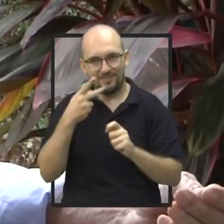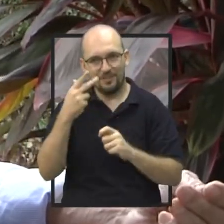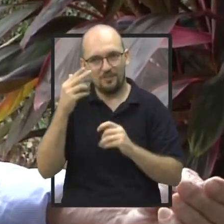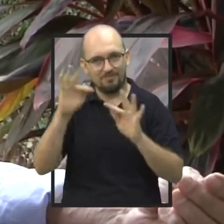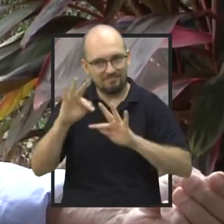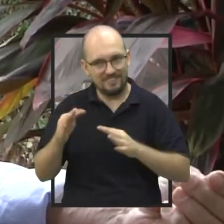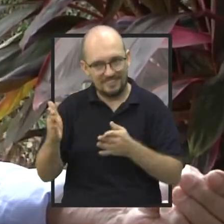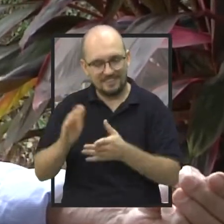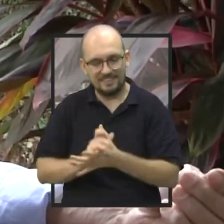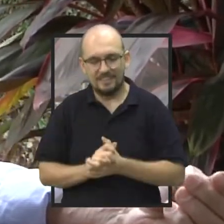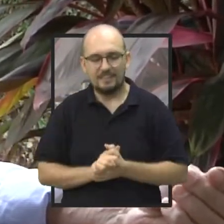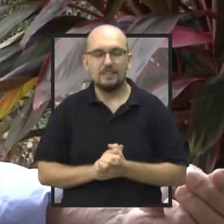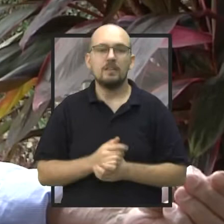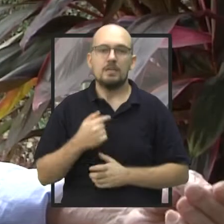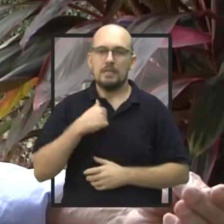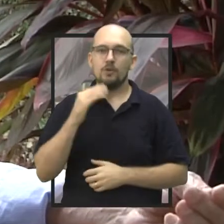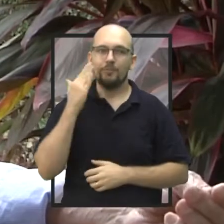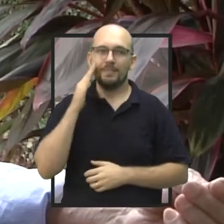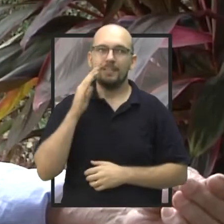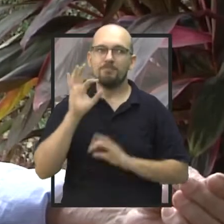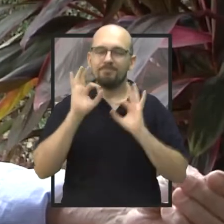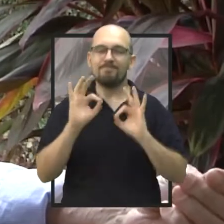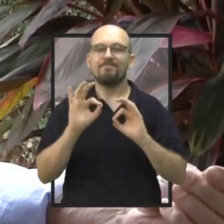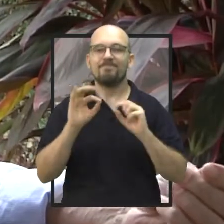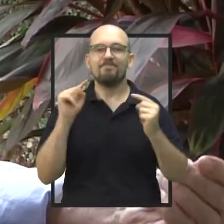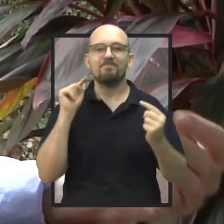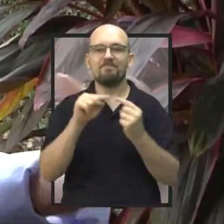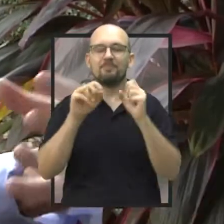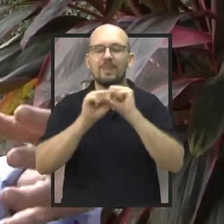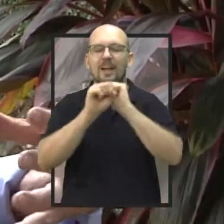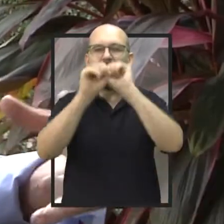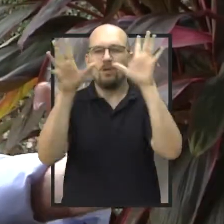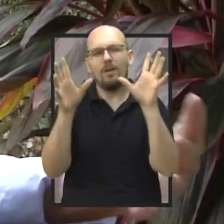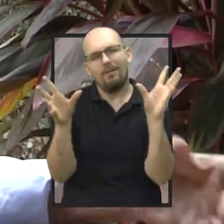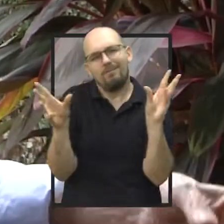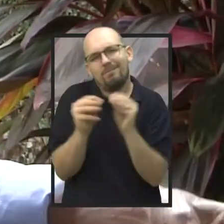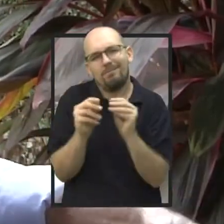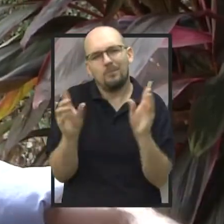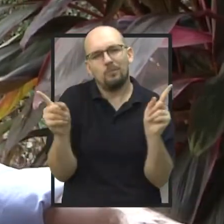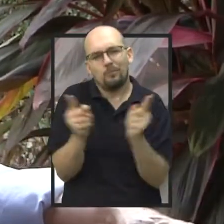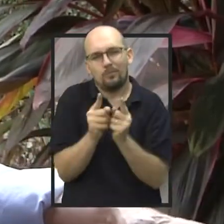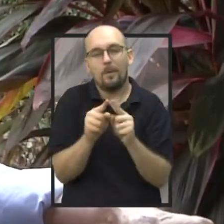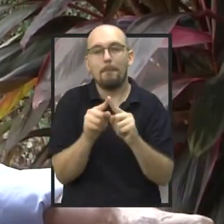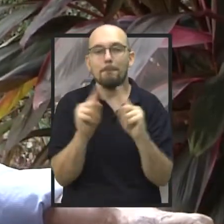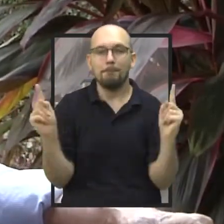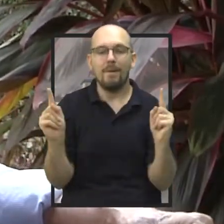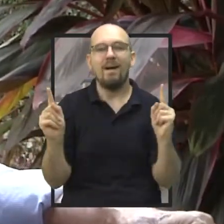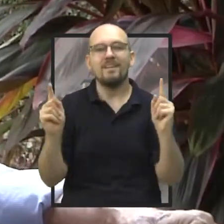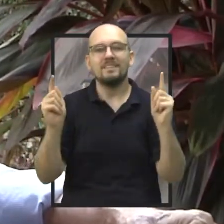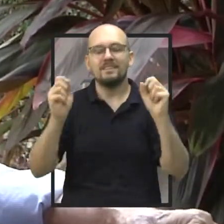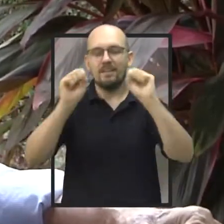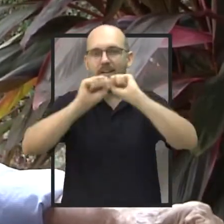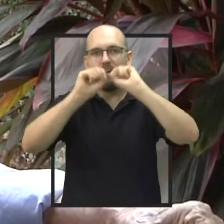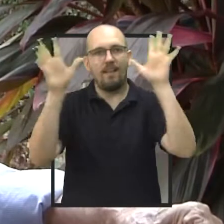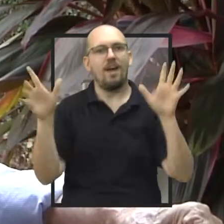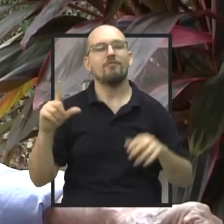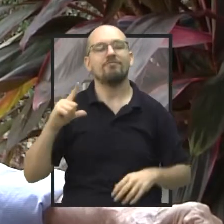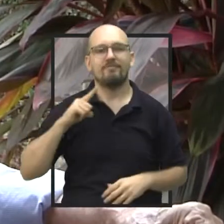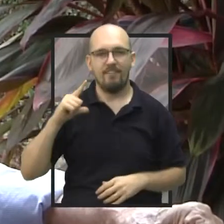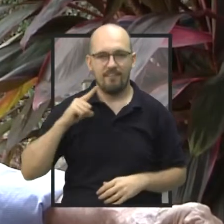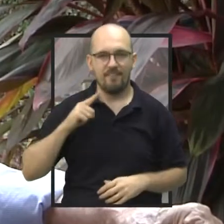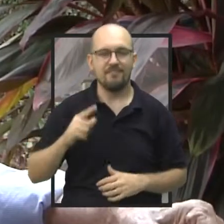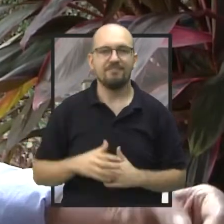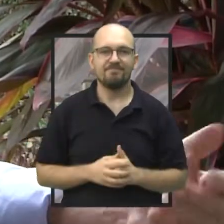gratificante. Eu entendo que ela foi esclarecedora, sucinta, mas dentro do possível ela foi